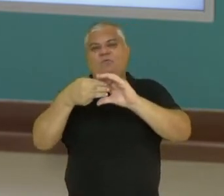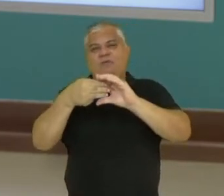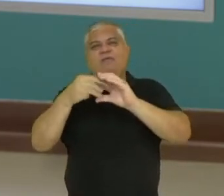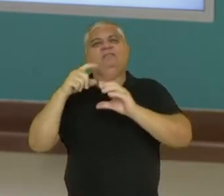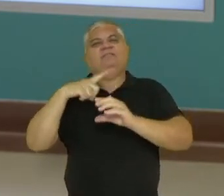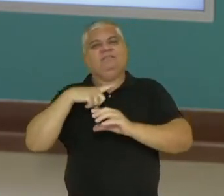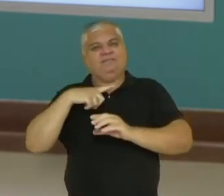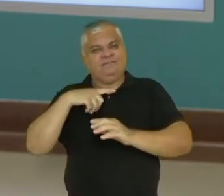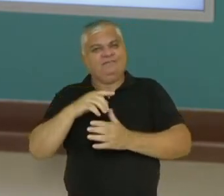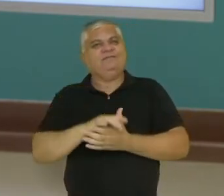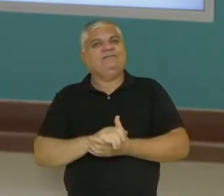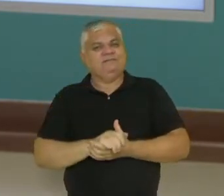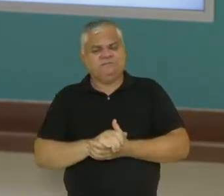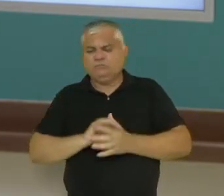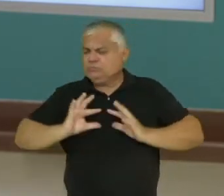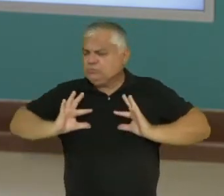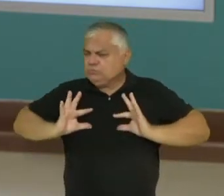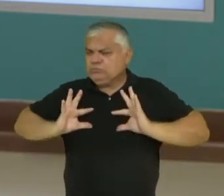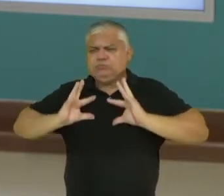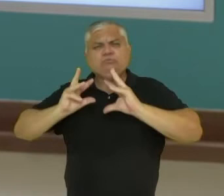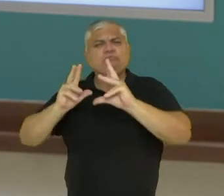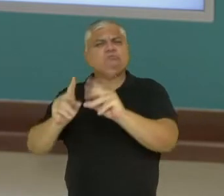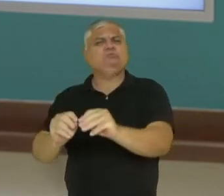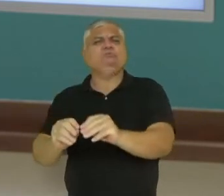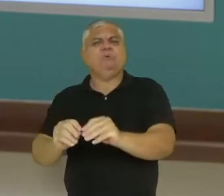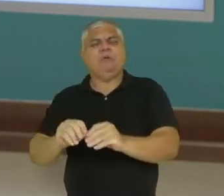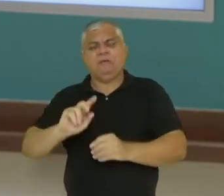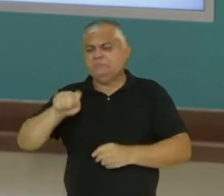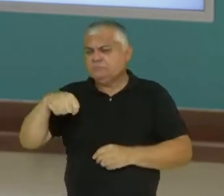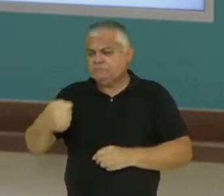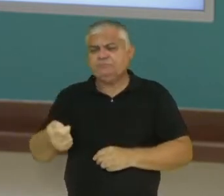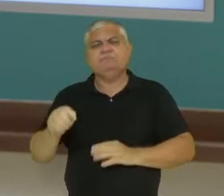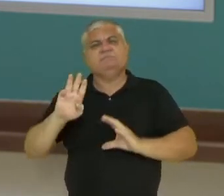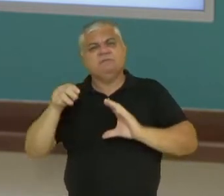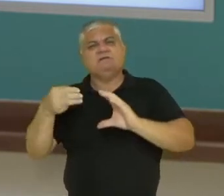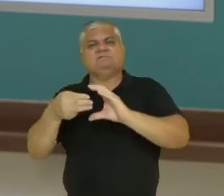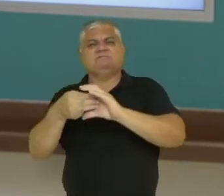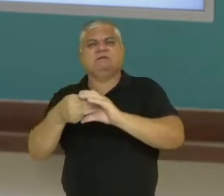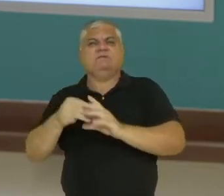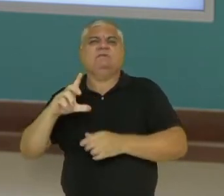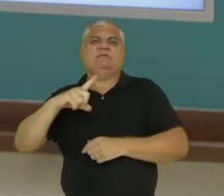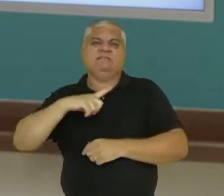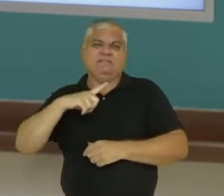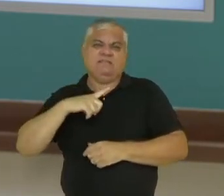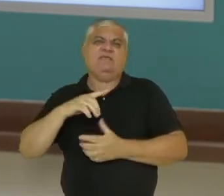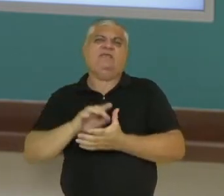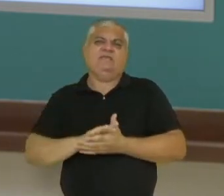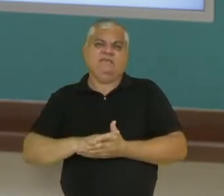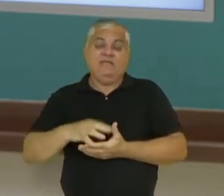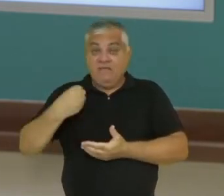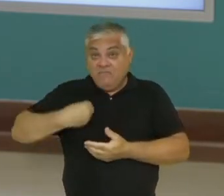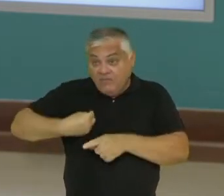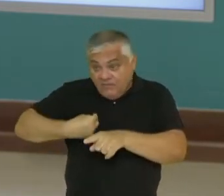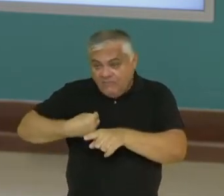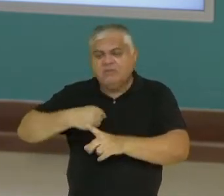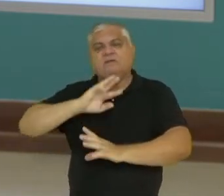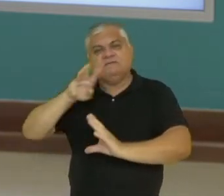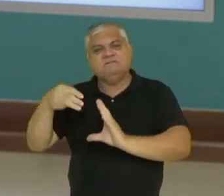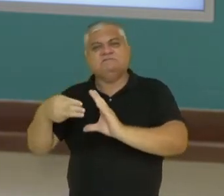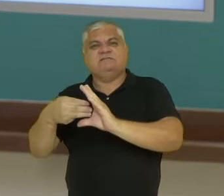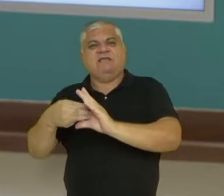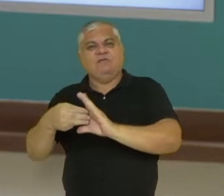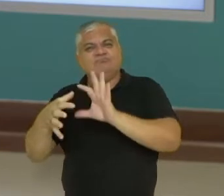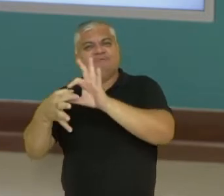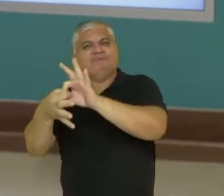células. Exatamente, todos, indispensavelmente, todos os seres vivos são constituídos,